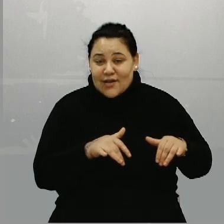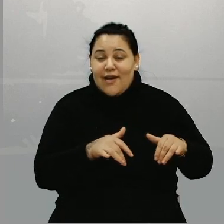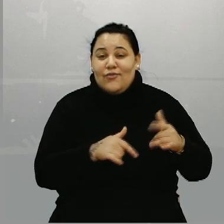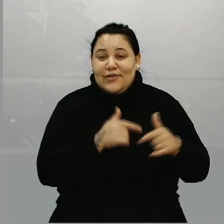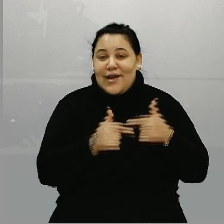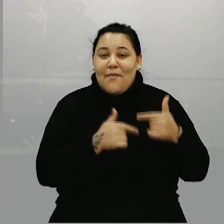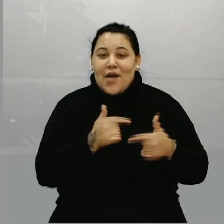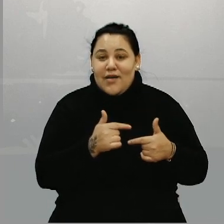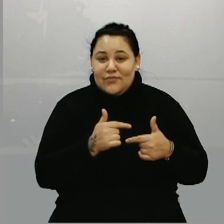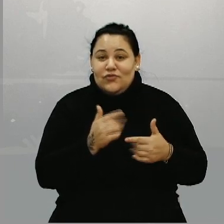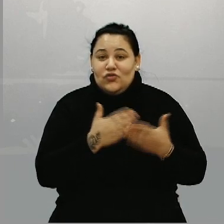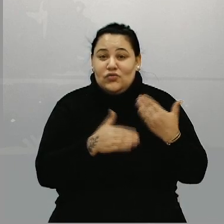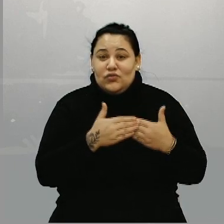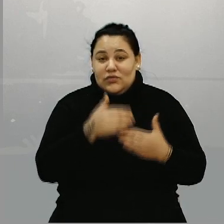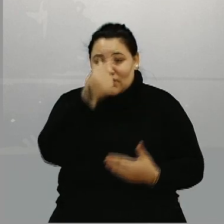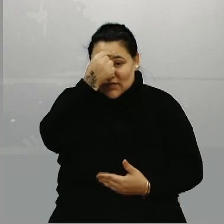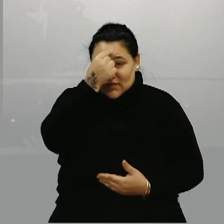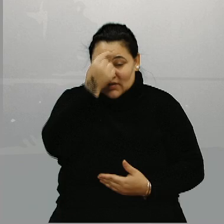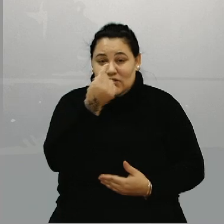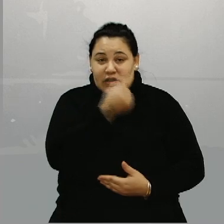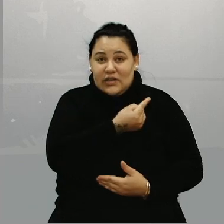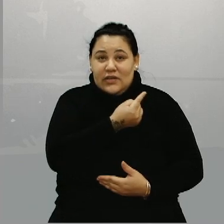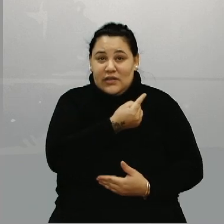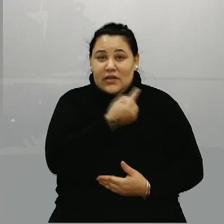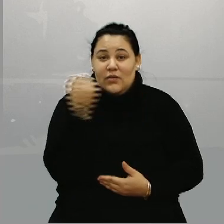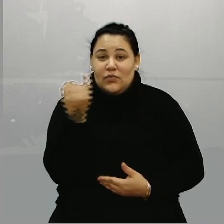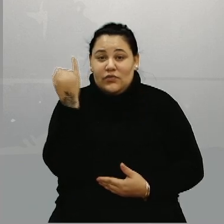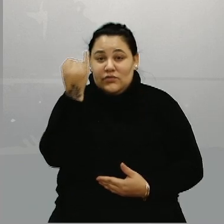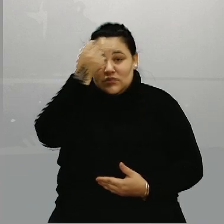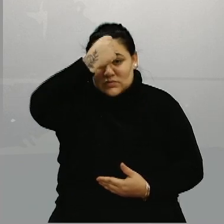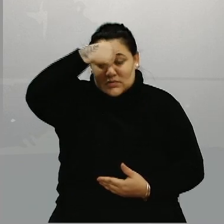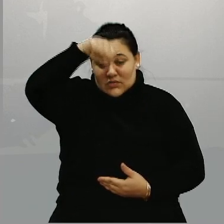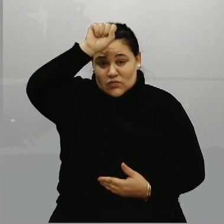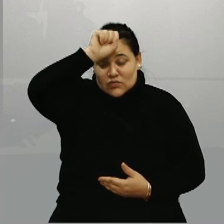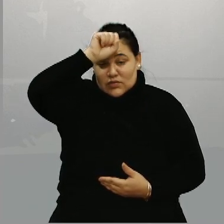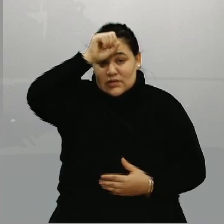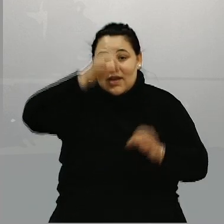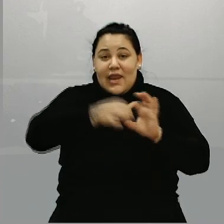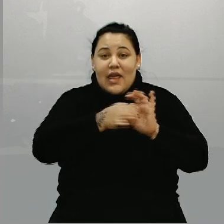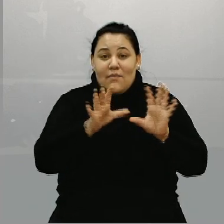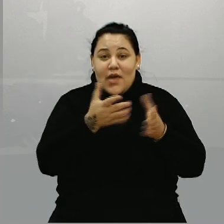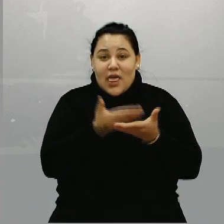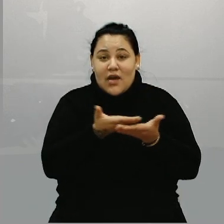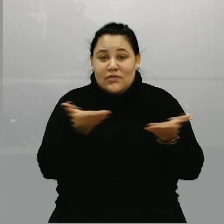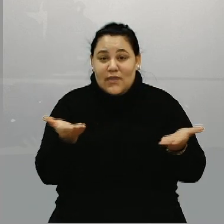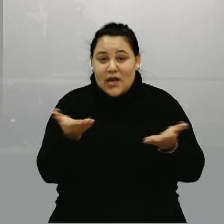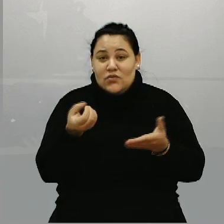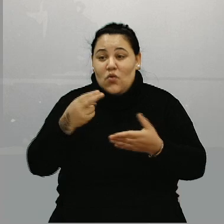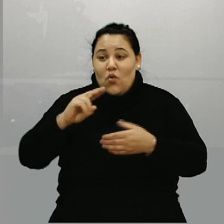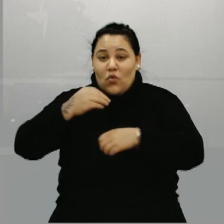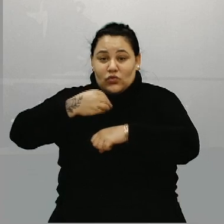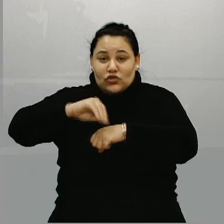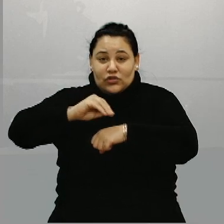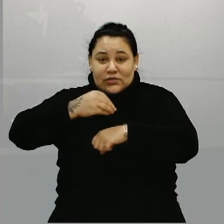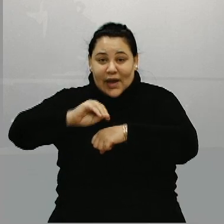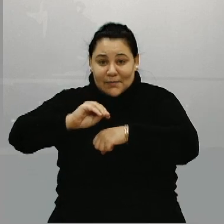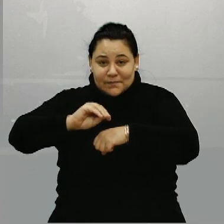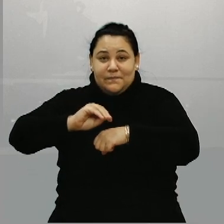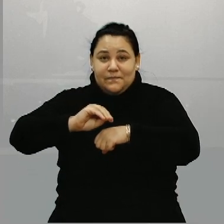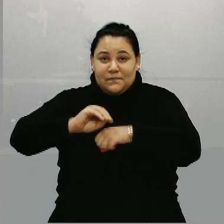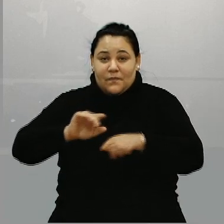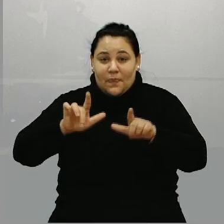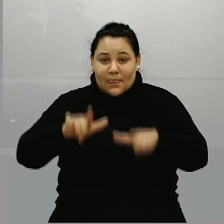das universidades. E aqui é um ato de grandeza, inclusive, da UX, em ceder, né, e pelo menos indicar o Campus 8, né, para